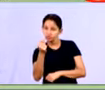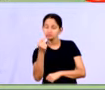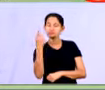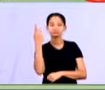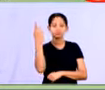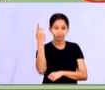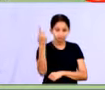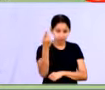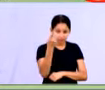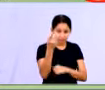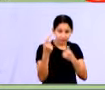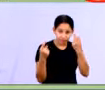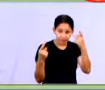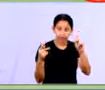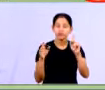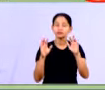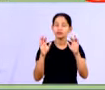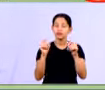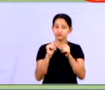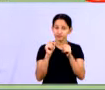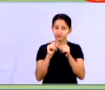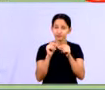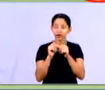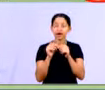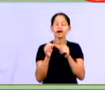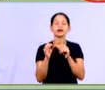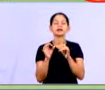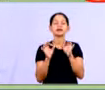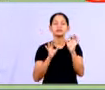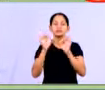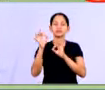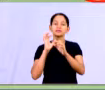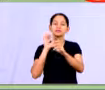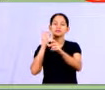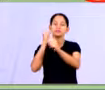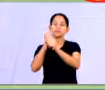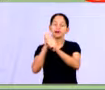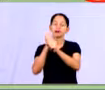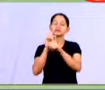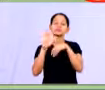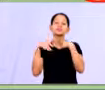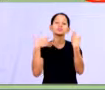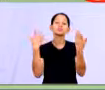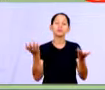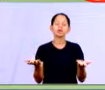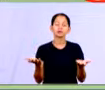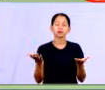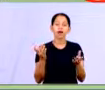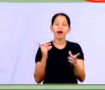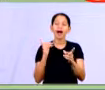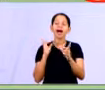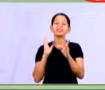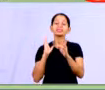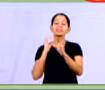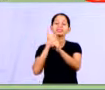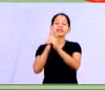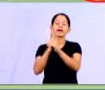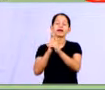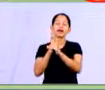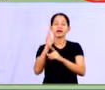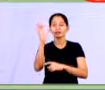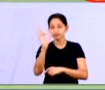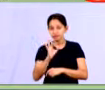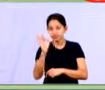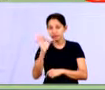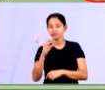que é a variação de 0,55%, mais esse custo ponderado. Então, a gente chega numa taxa média